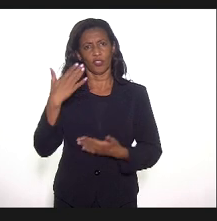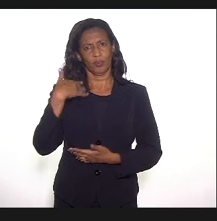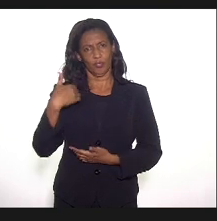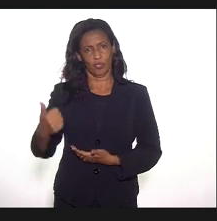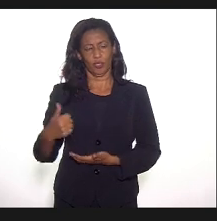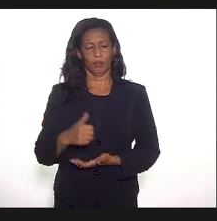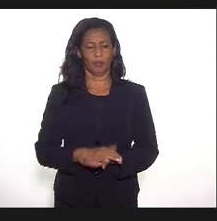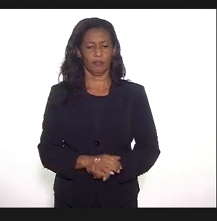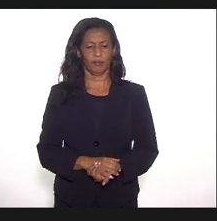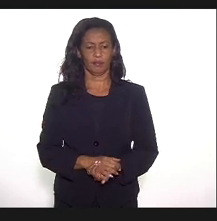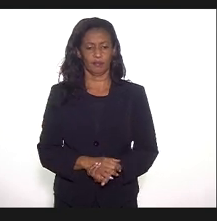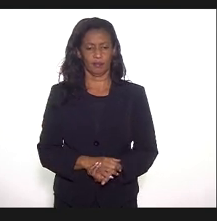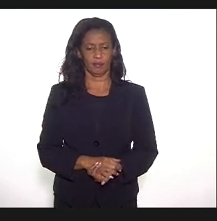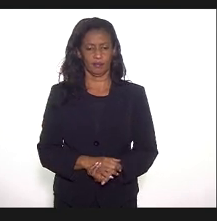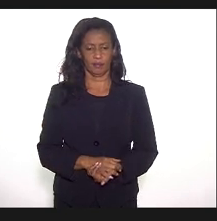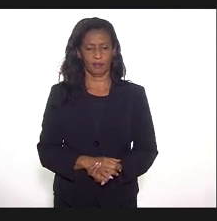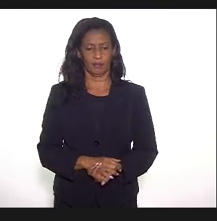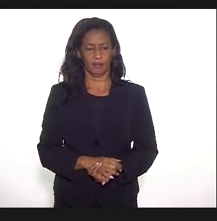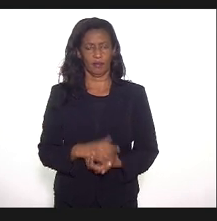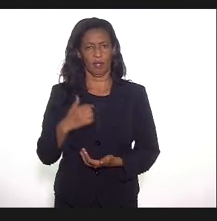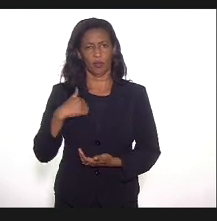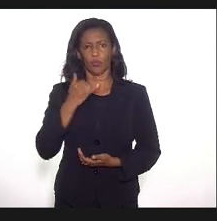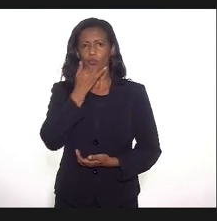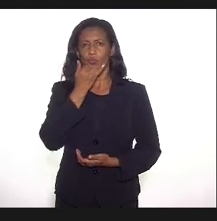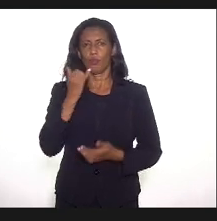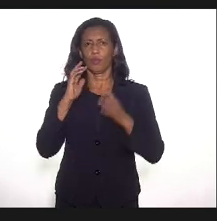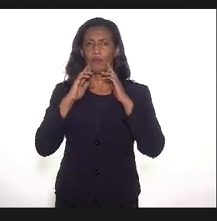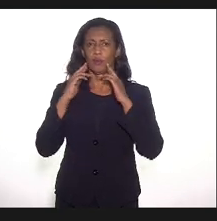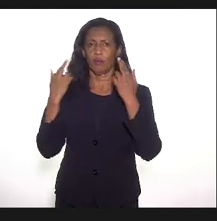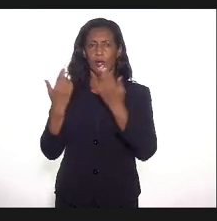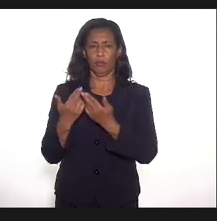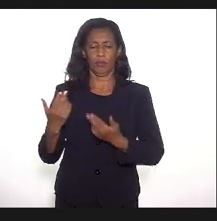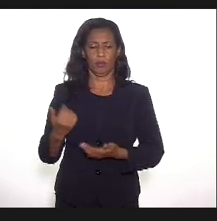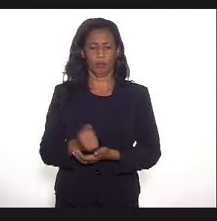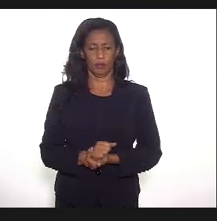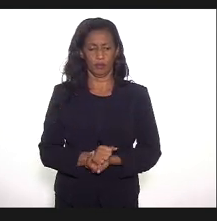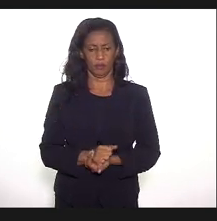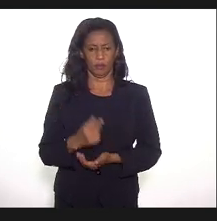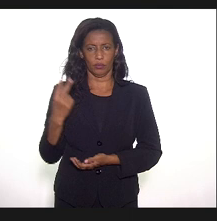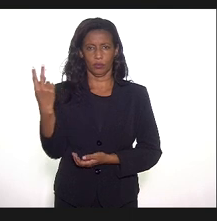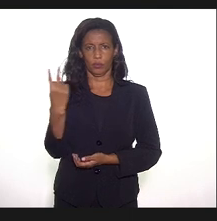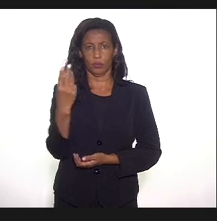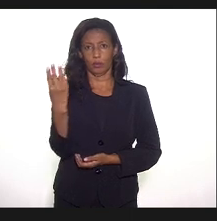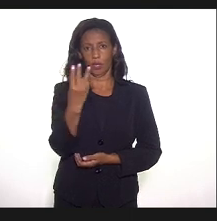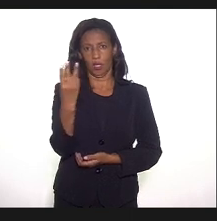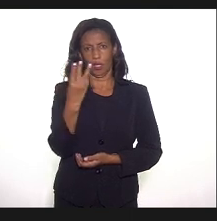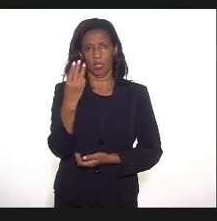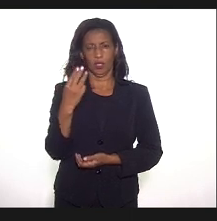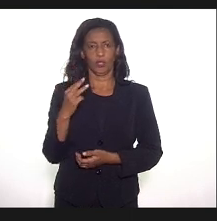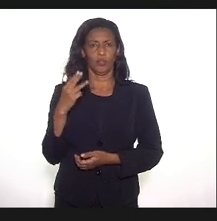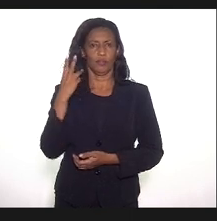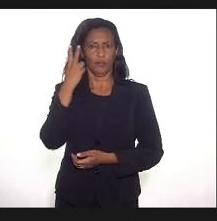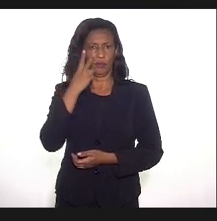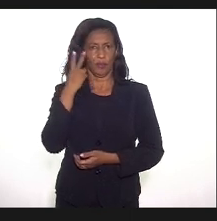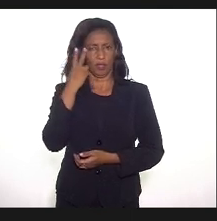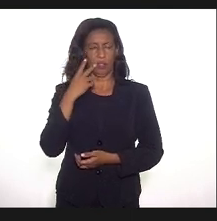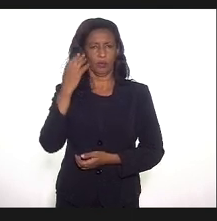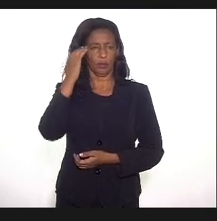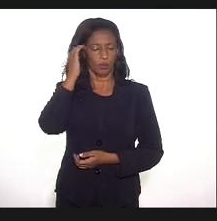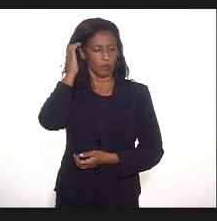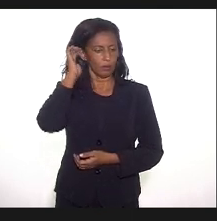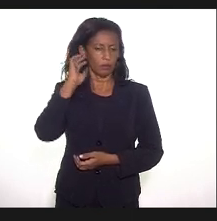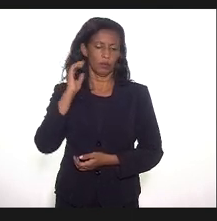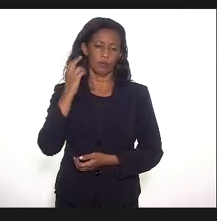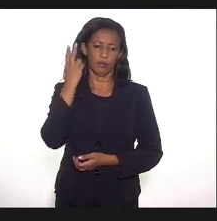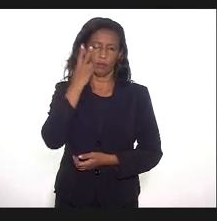chamado, eu estava aqui numa reunião aqui no gabinete com três vereadores, estou recebendo aqui o vereador Kiko